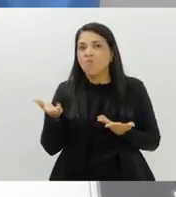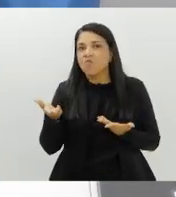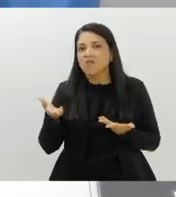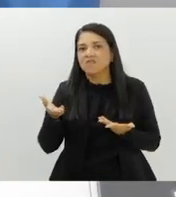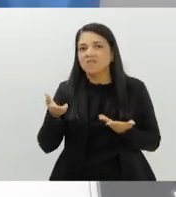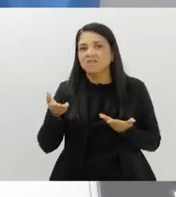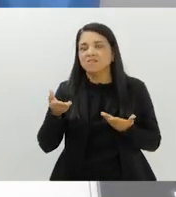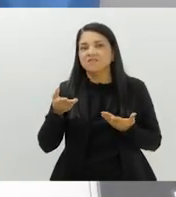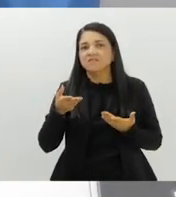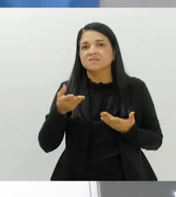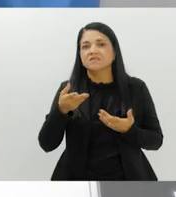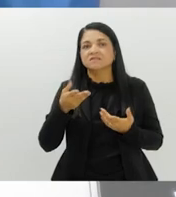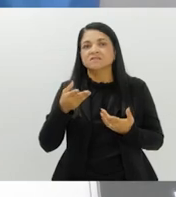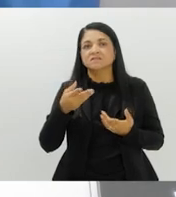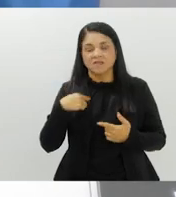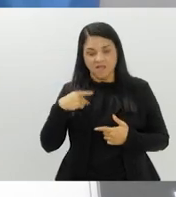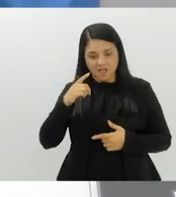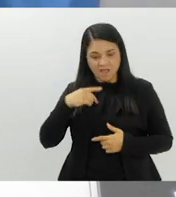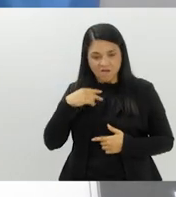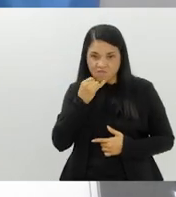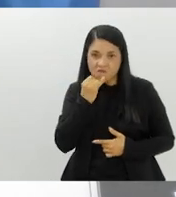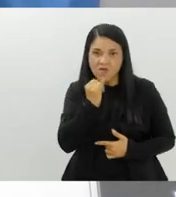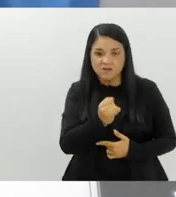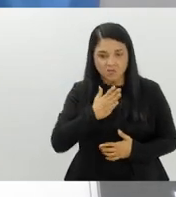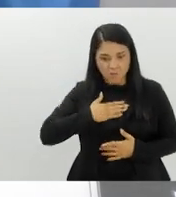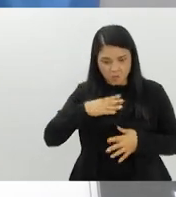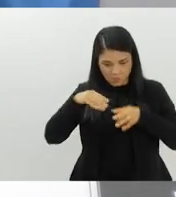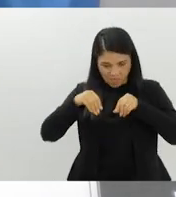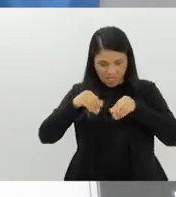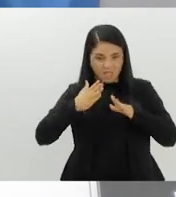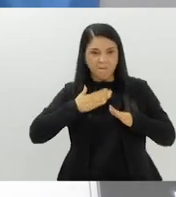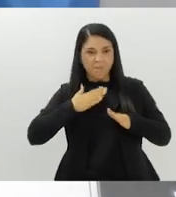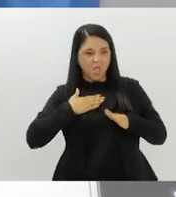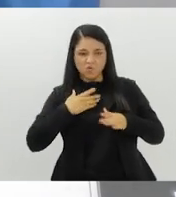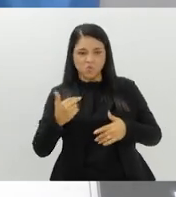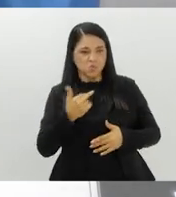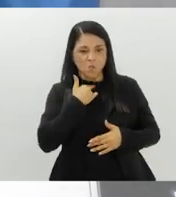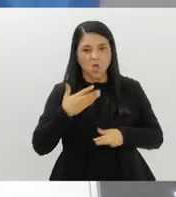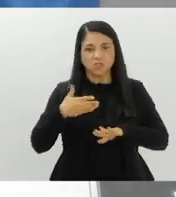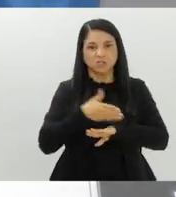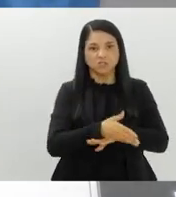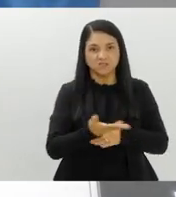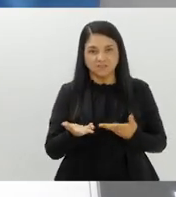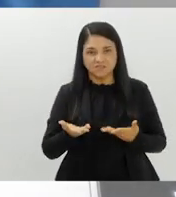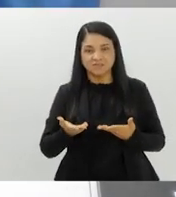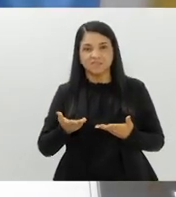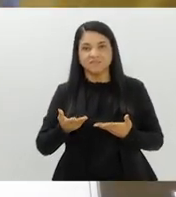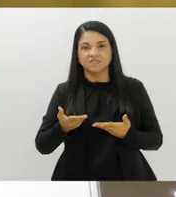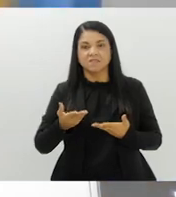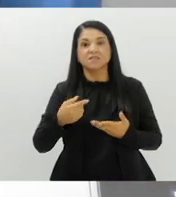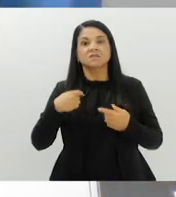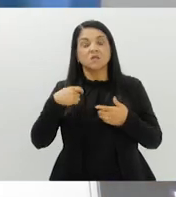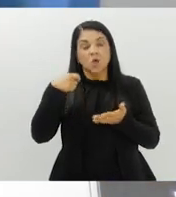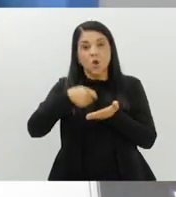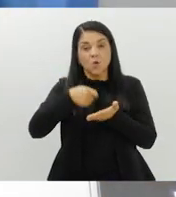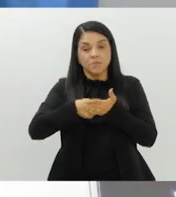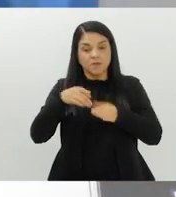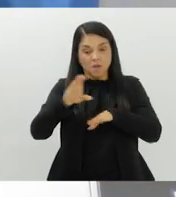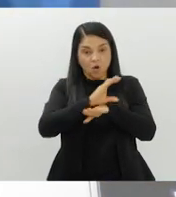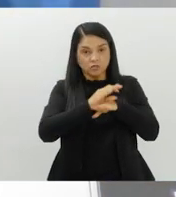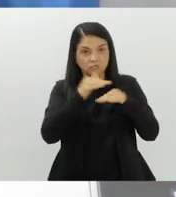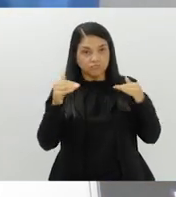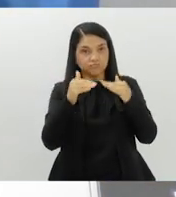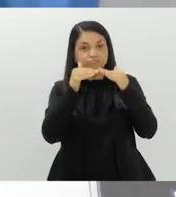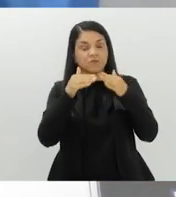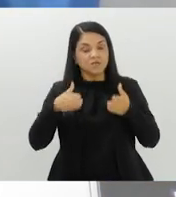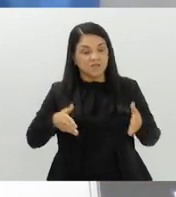a propriedade do terreno que está antes desse acesso. Até porque a Constituição obriga que tenha uma servidão para que as